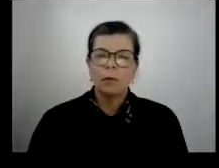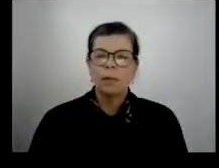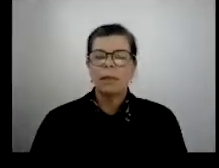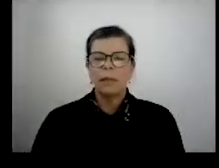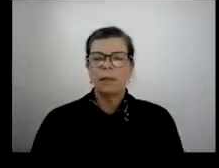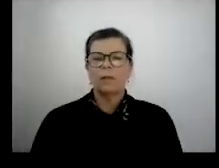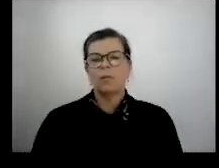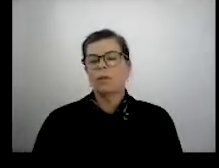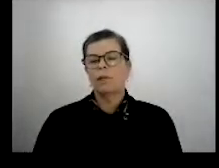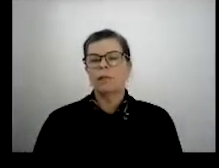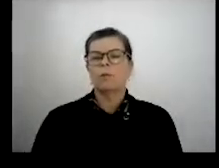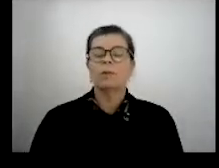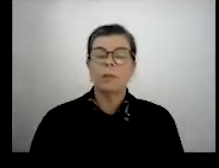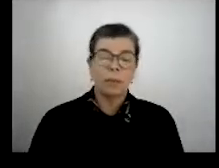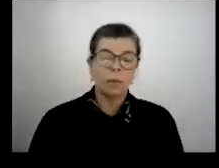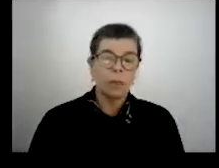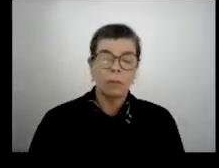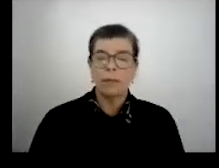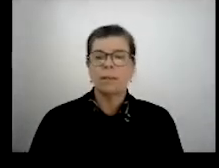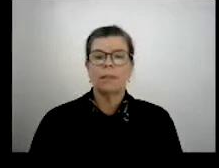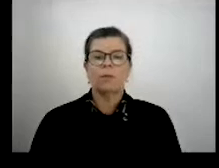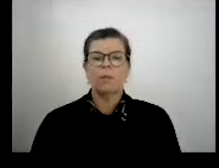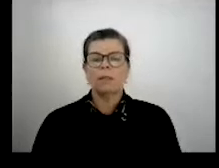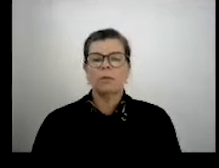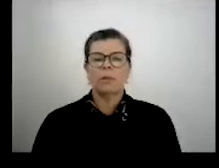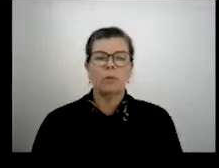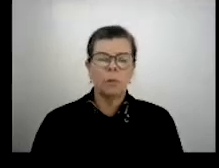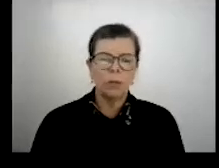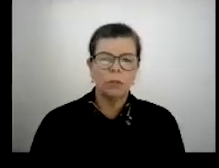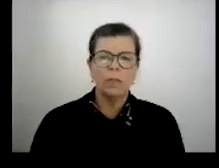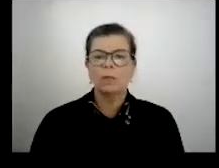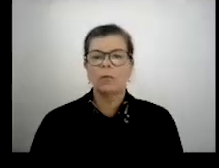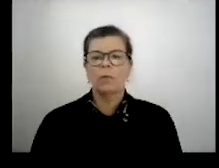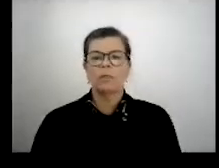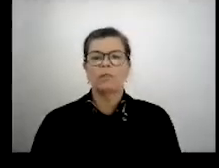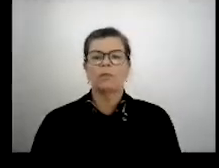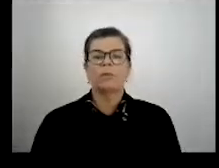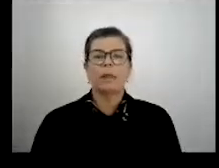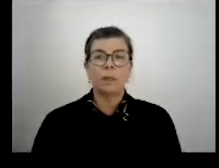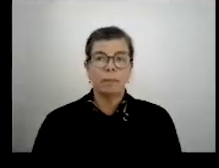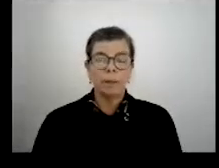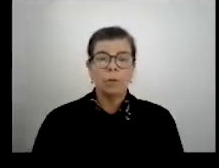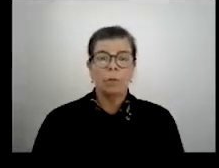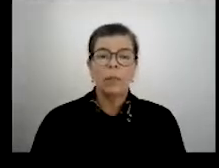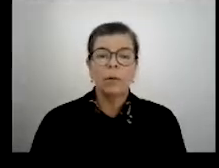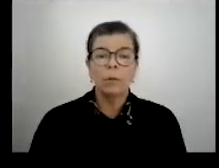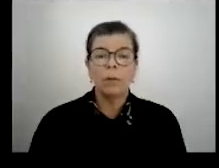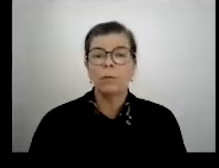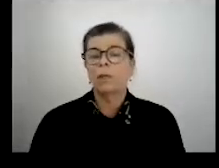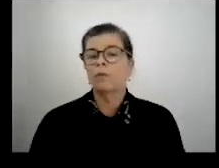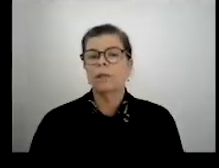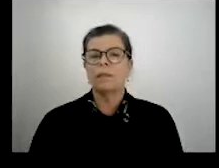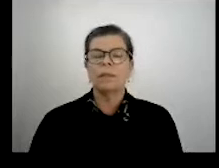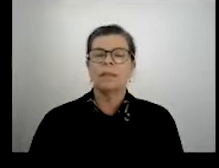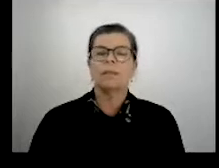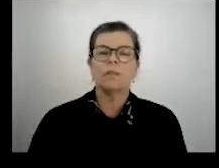Olá, meu nome é Lília, eu sou enfermeira do Hospital Cristo Redentor há quase 32 anos e hoje coordenadora do serviço de enfermagem. Com muita honra, estou